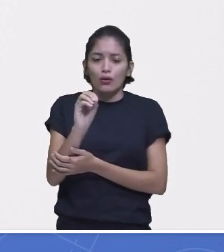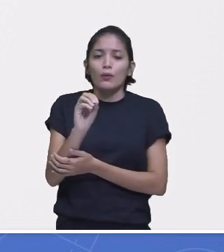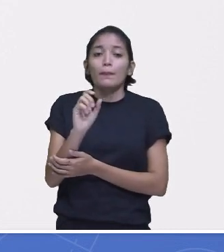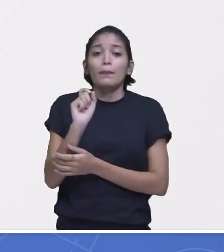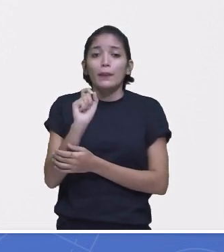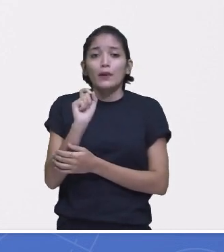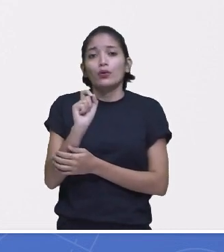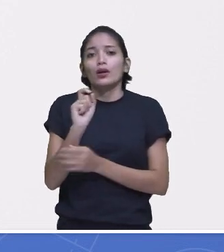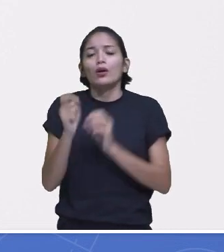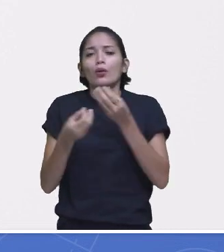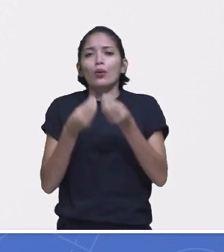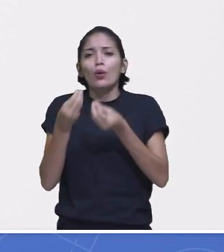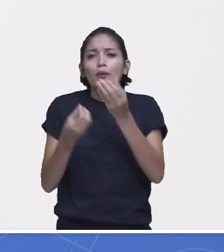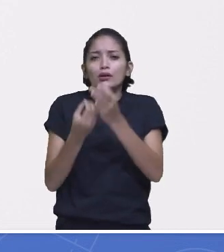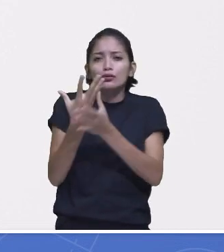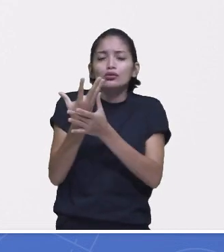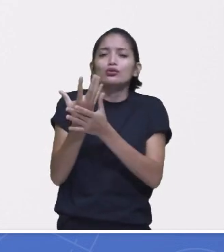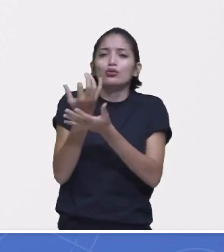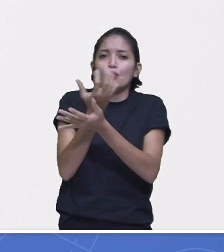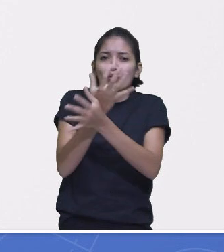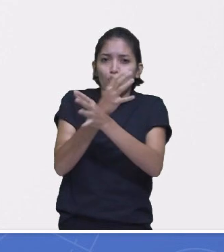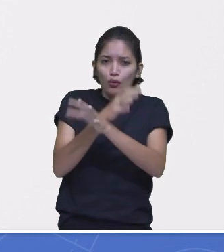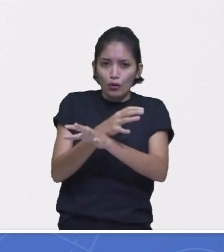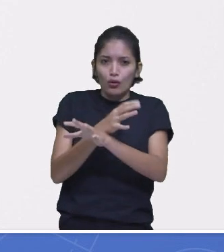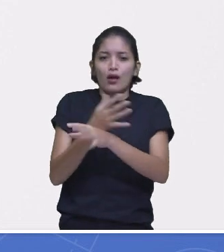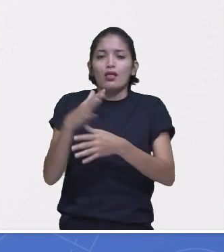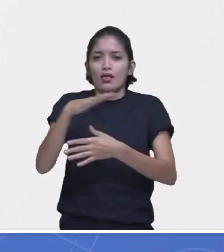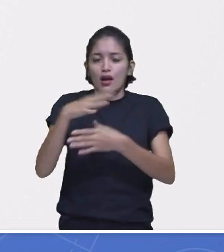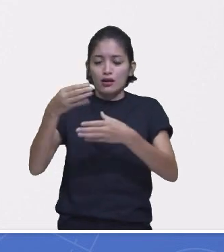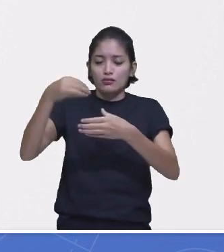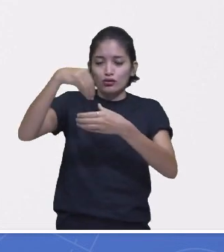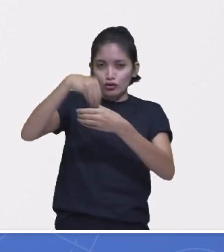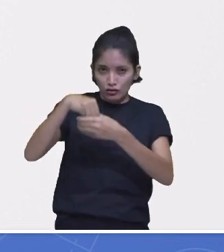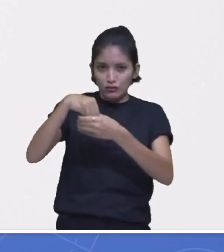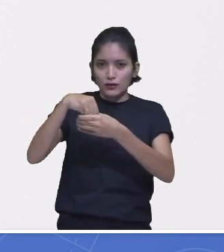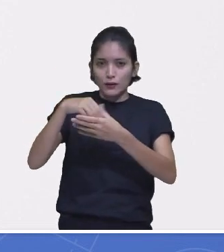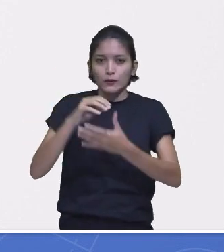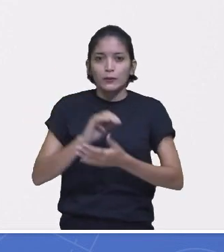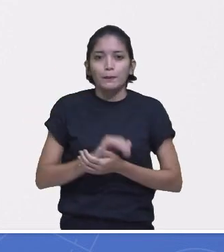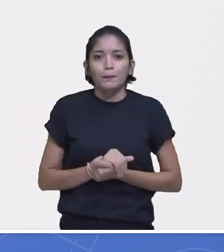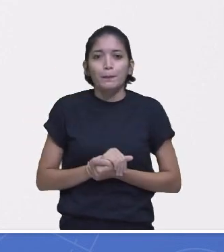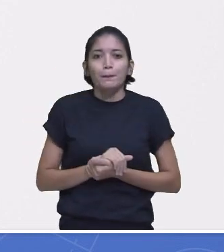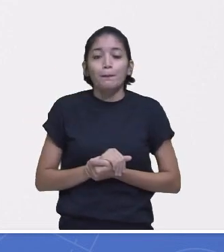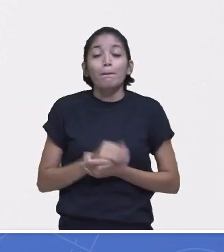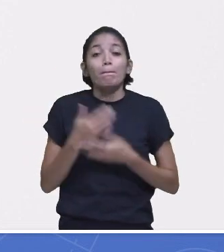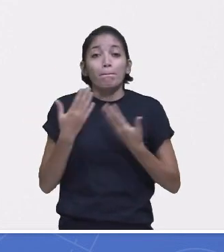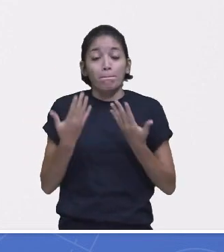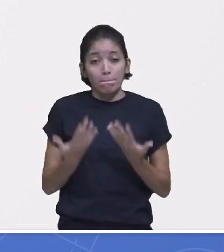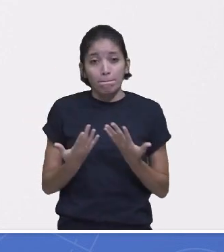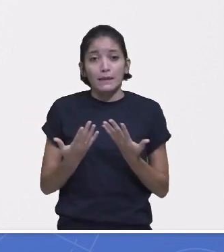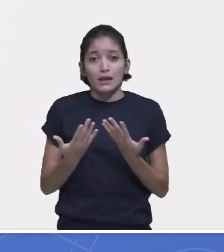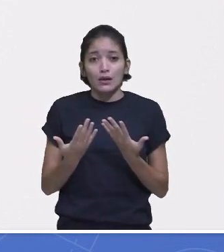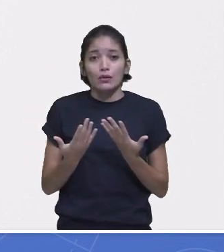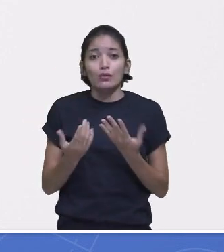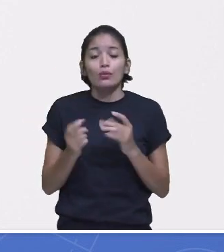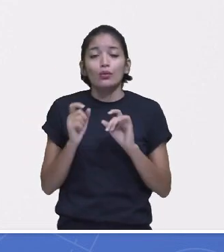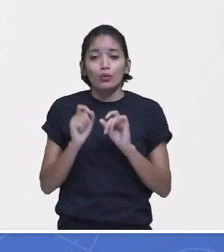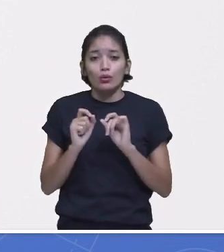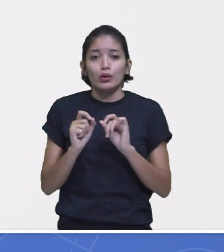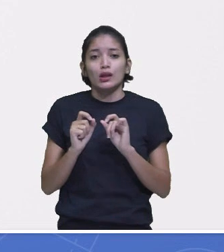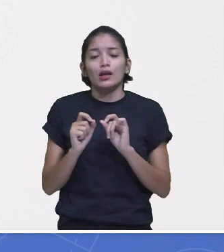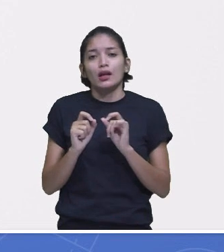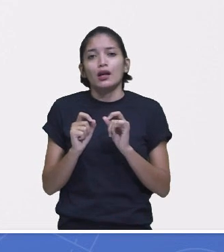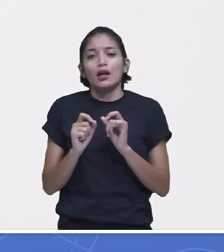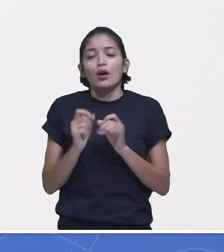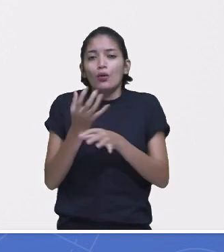formar a matriz óssea, a parte orgânica. Os osteócitos são aqueles que mantêm